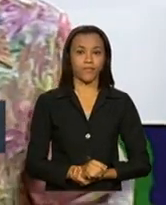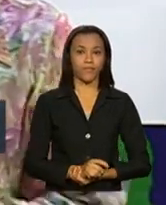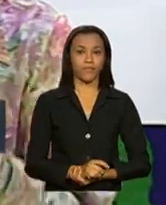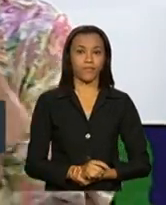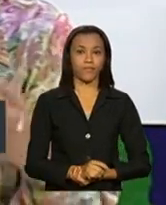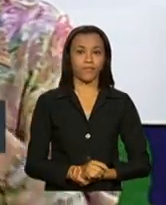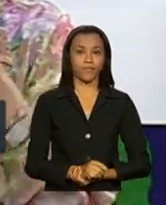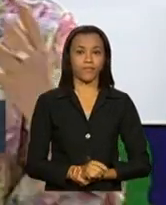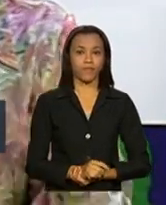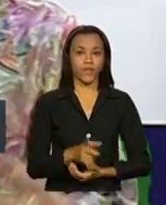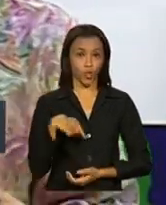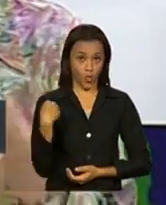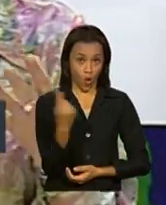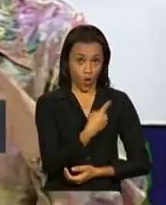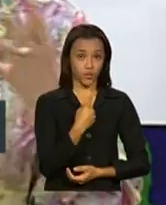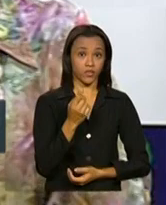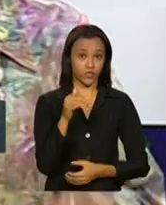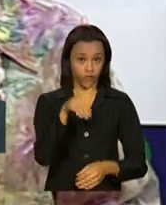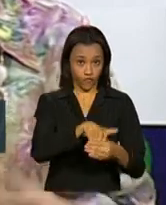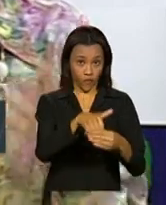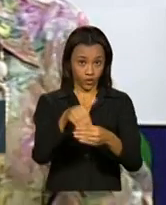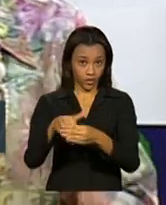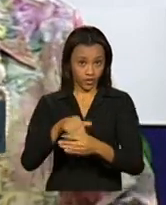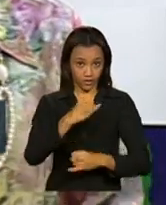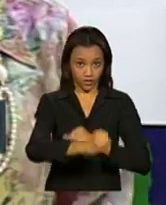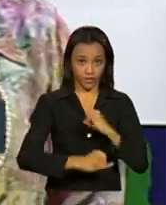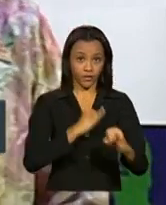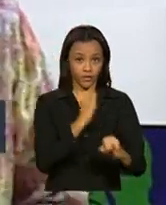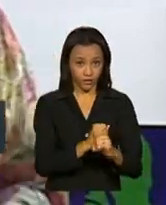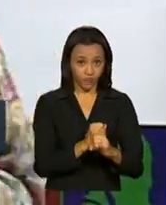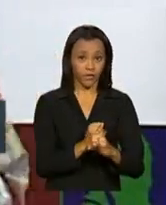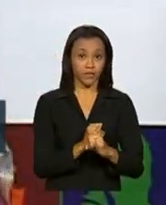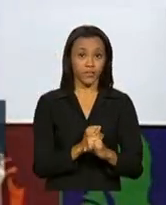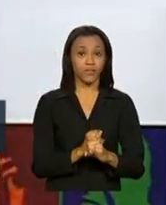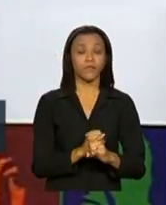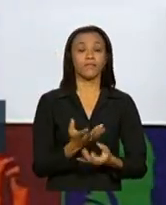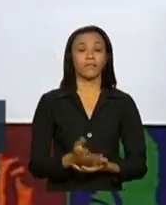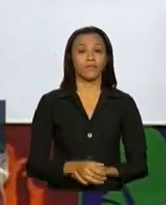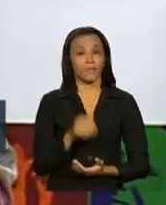eh uma votação online entre as conselheiras